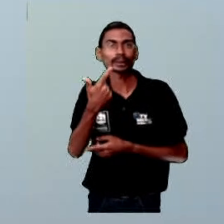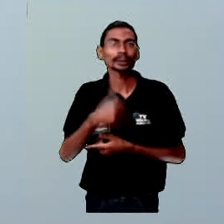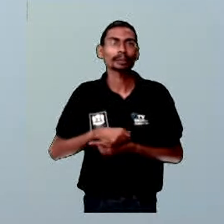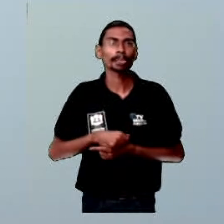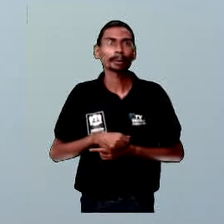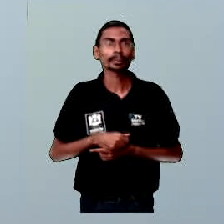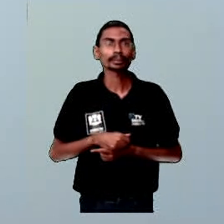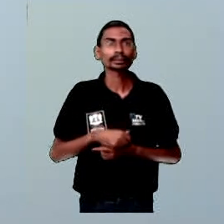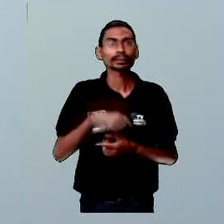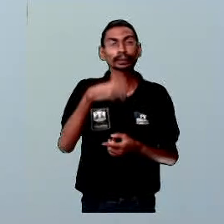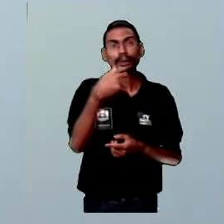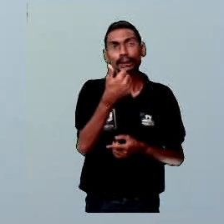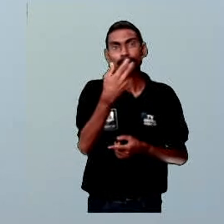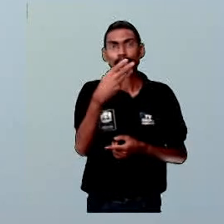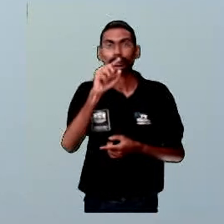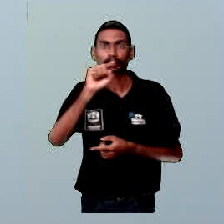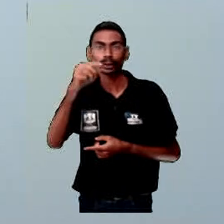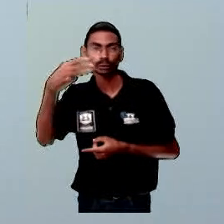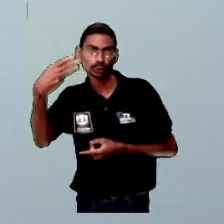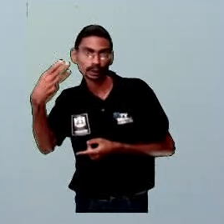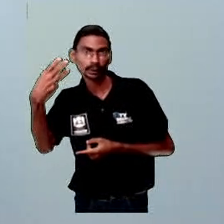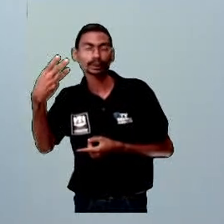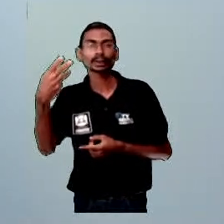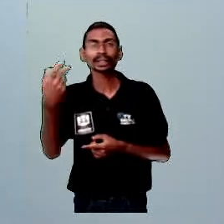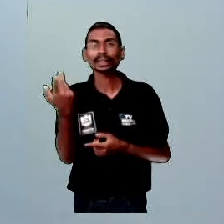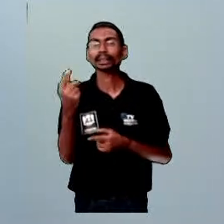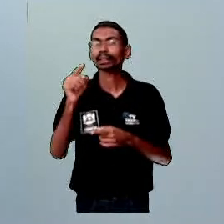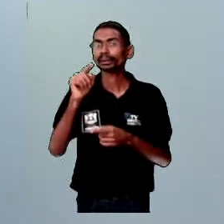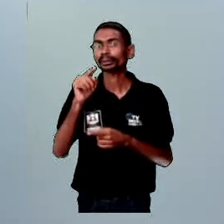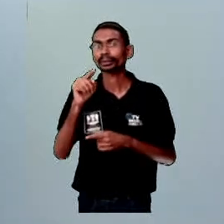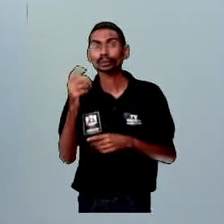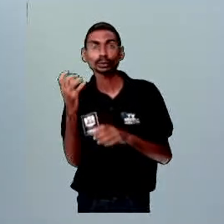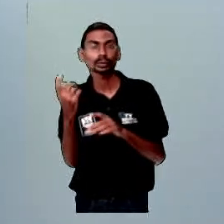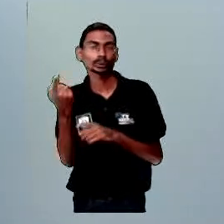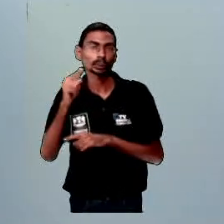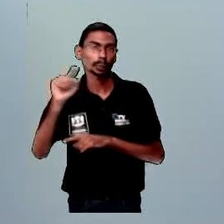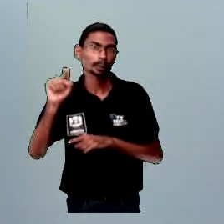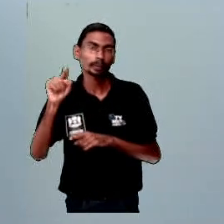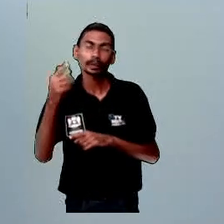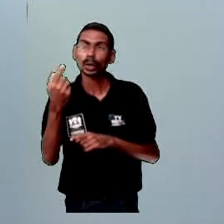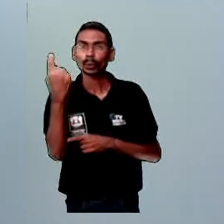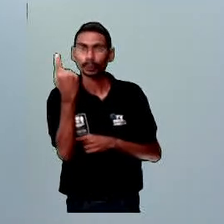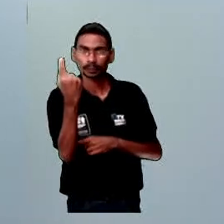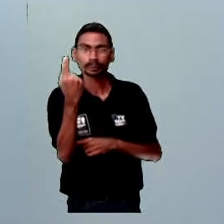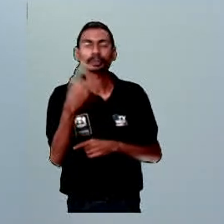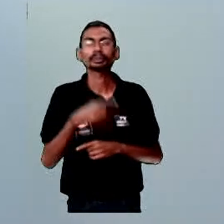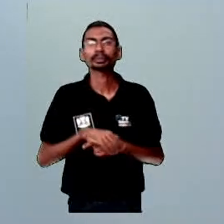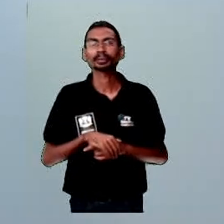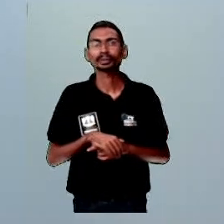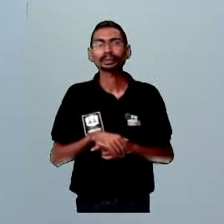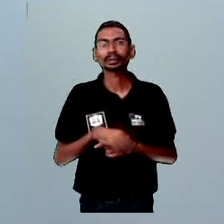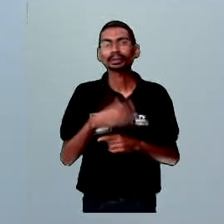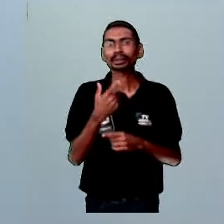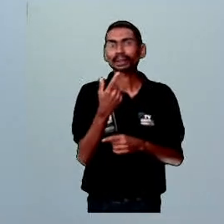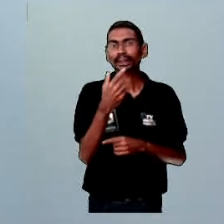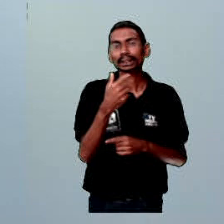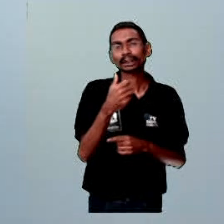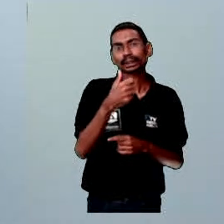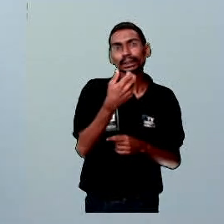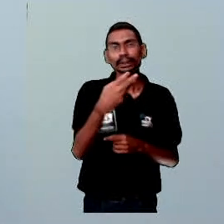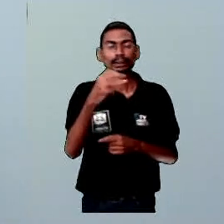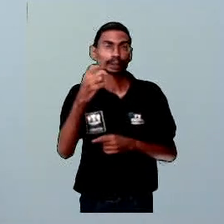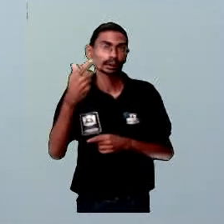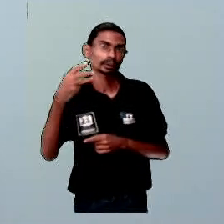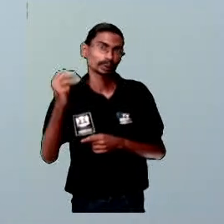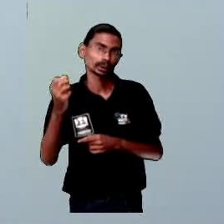13 menos 3, e aí a gente vai ter subtraindo 1. Então, eu tenho 13 menos 3, que dá 10, e 10 menos